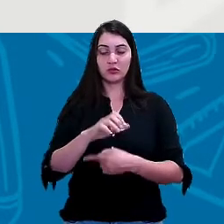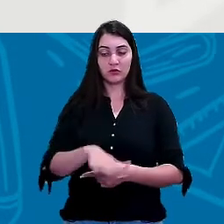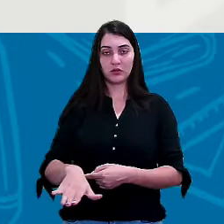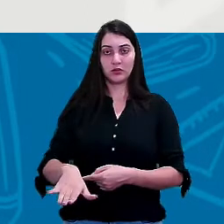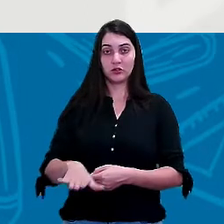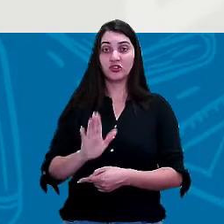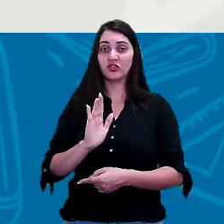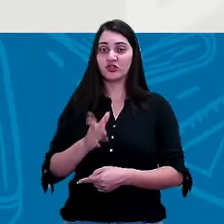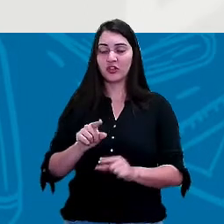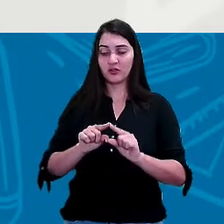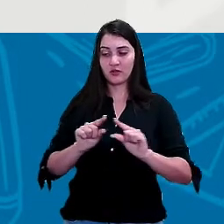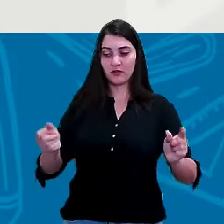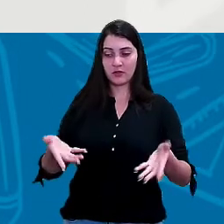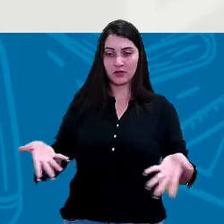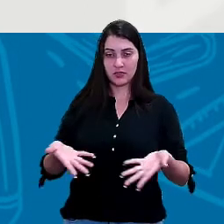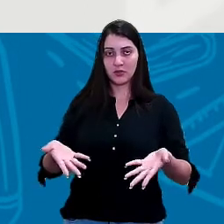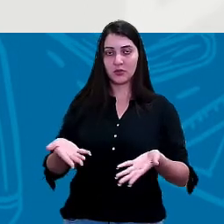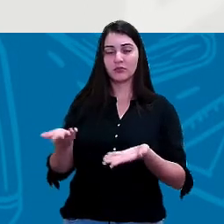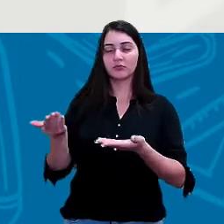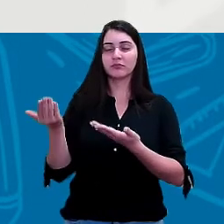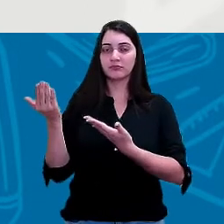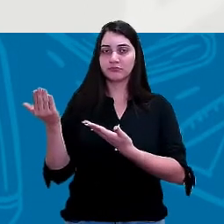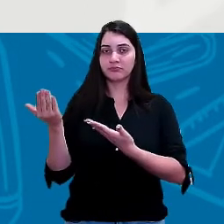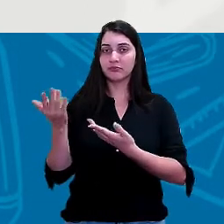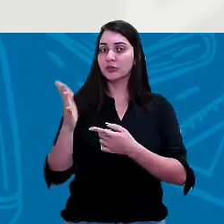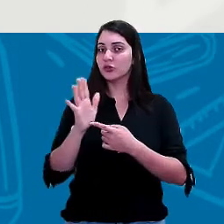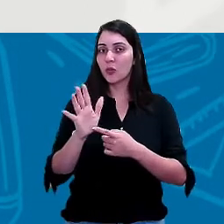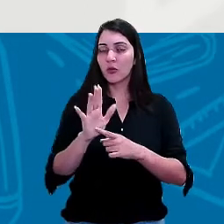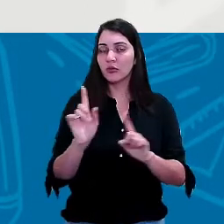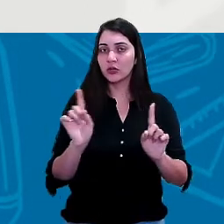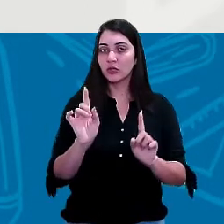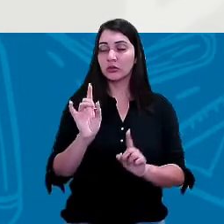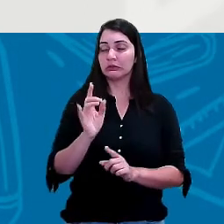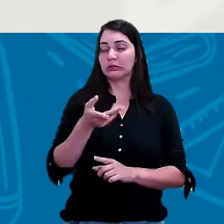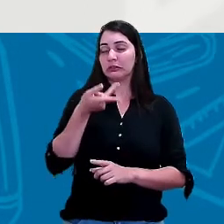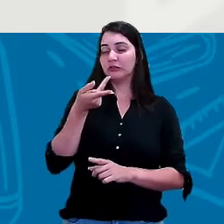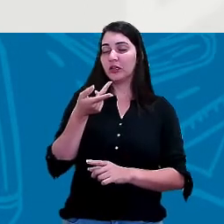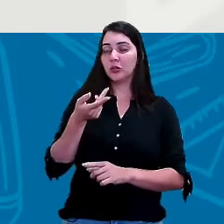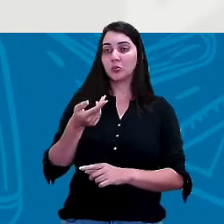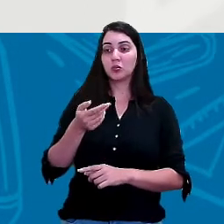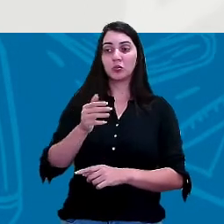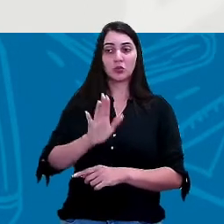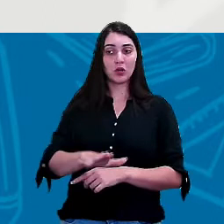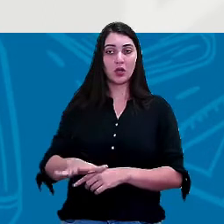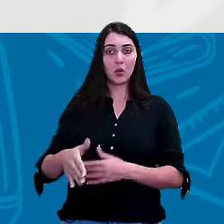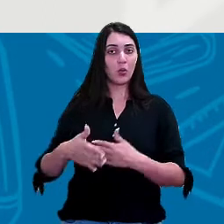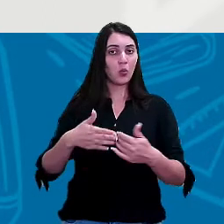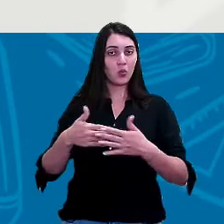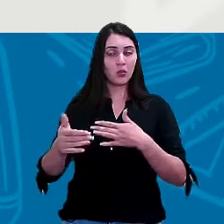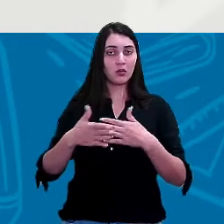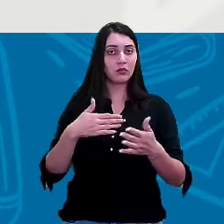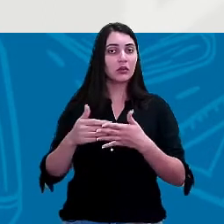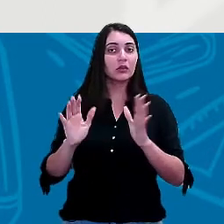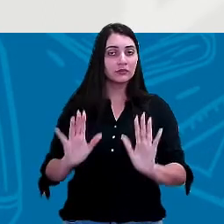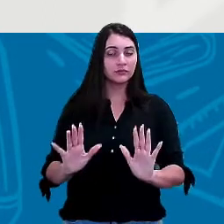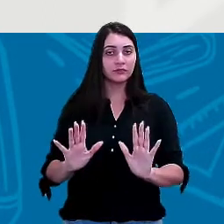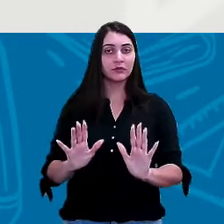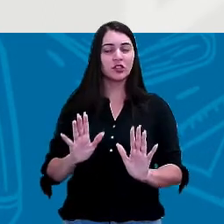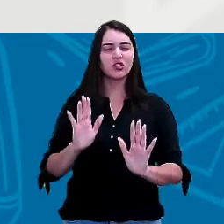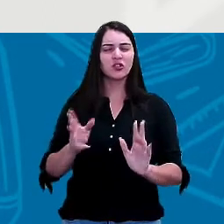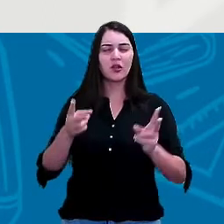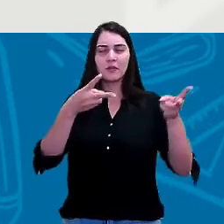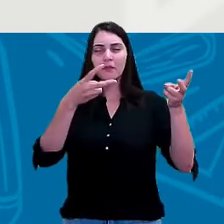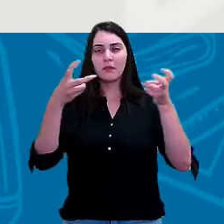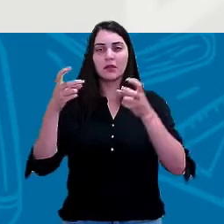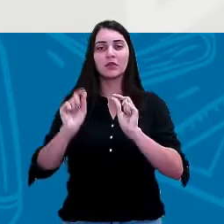Já nessa frase, eu não estou determinando, eu disse que era um garoto qualquer. Então, daí a gente já